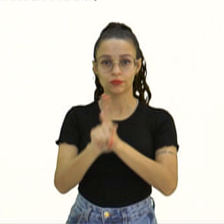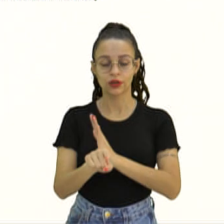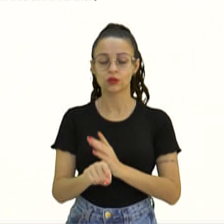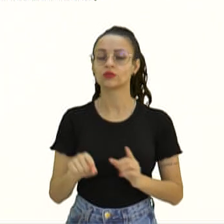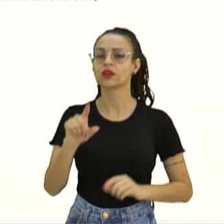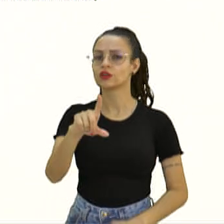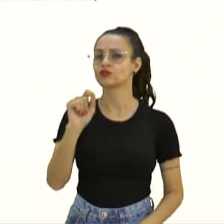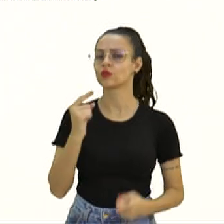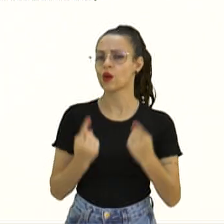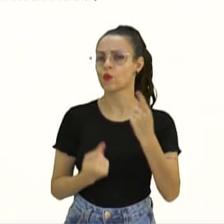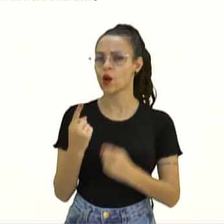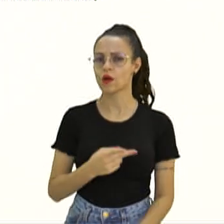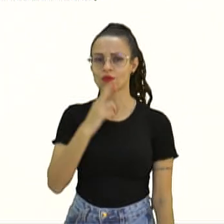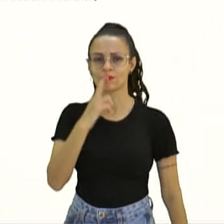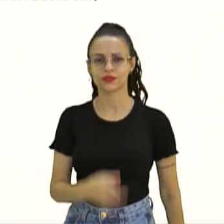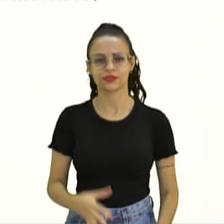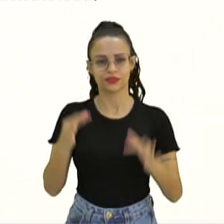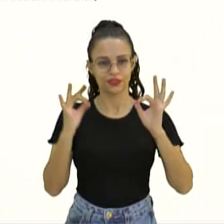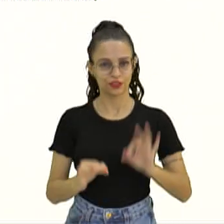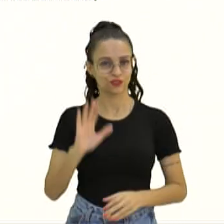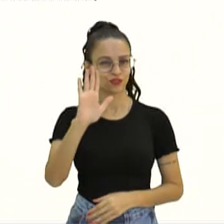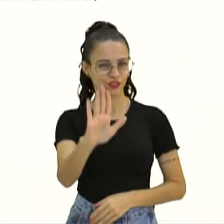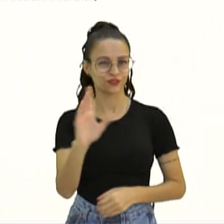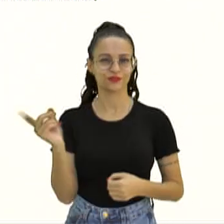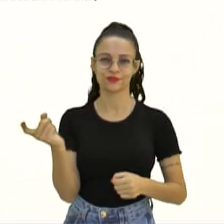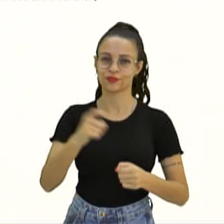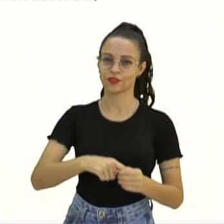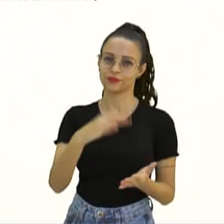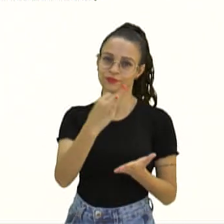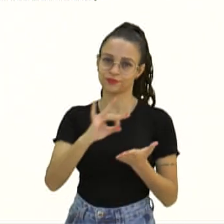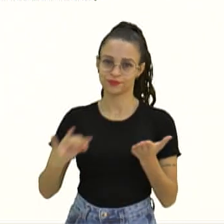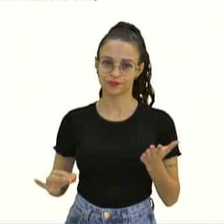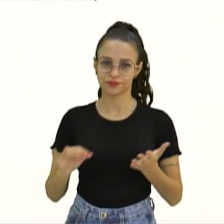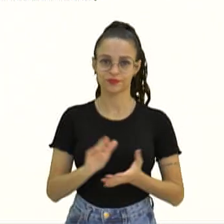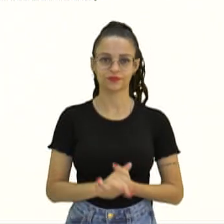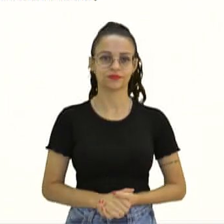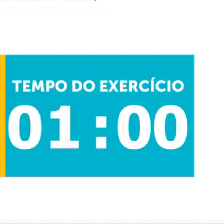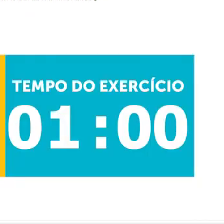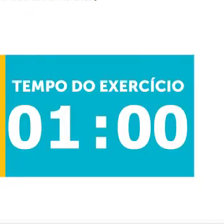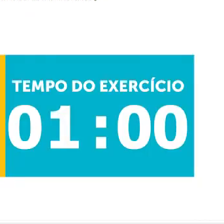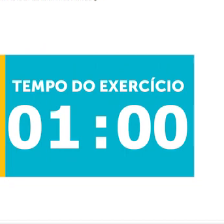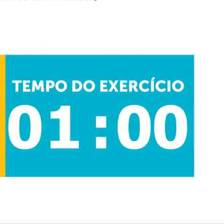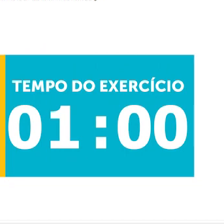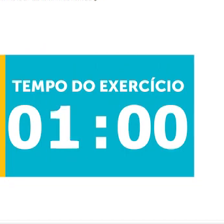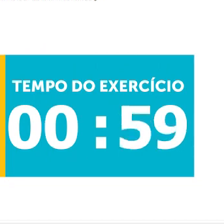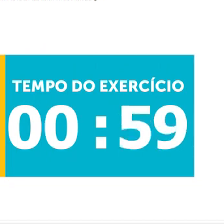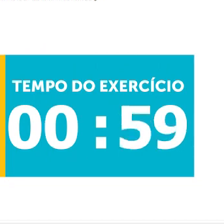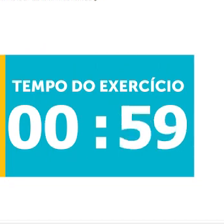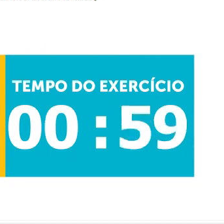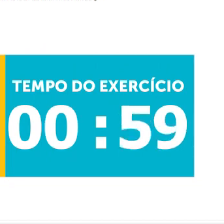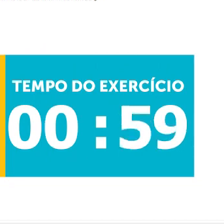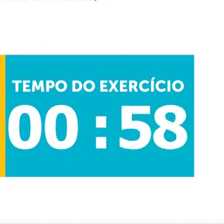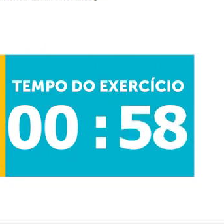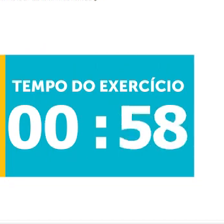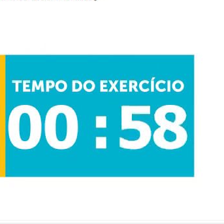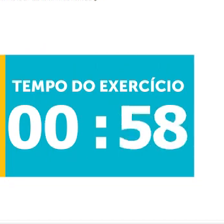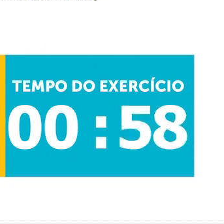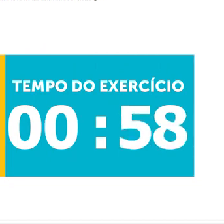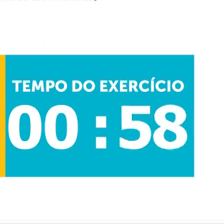escolherem a alternativa correta e já já voltamos com a resposta é E aí